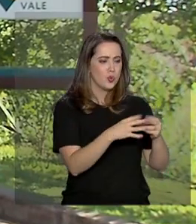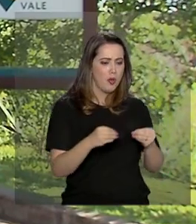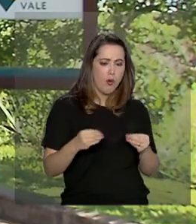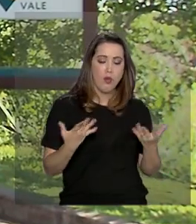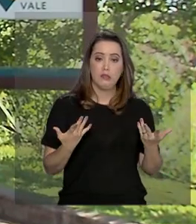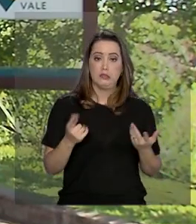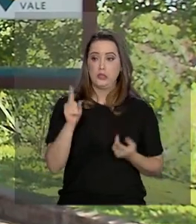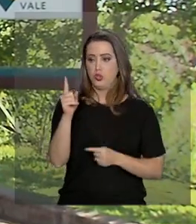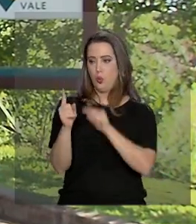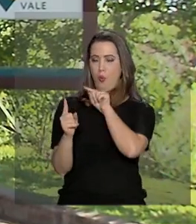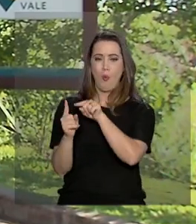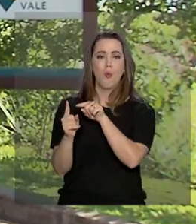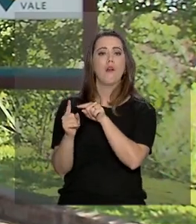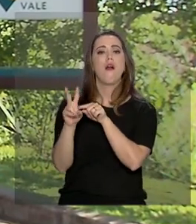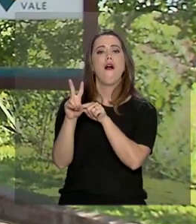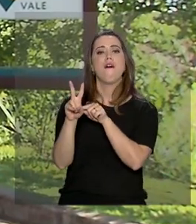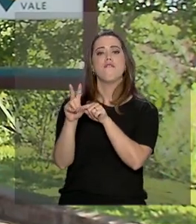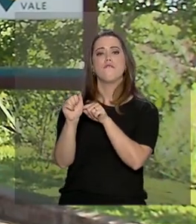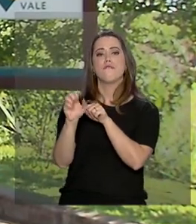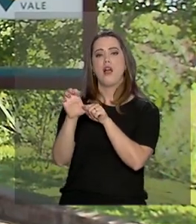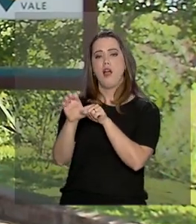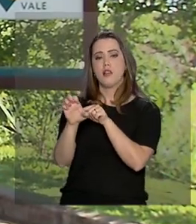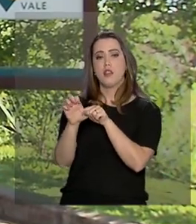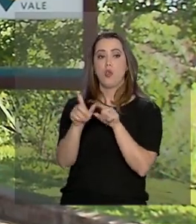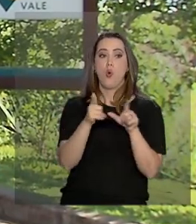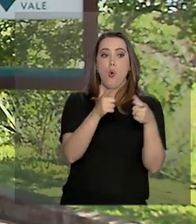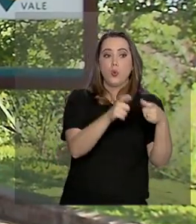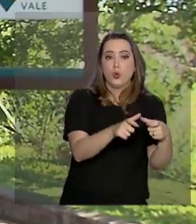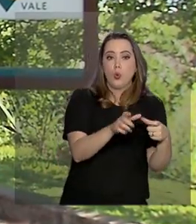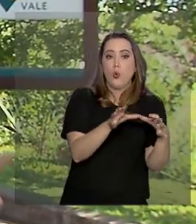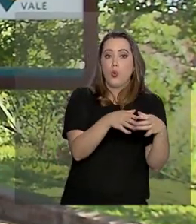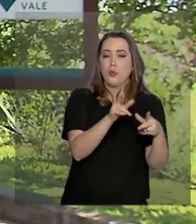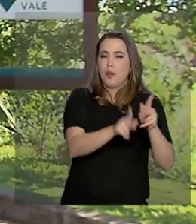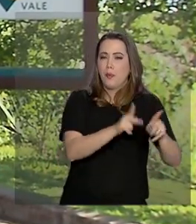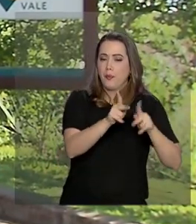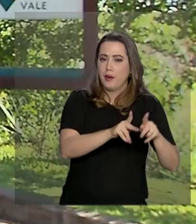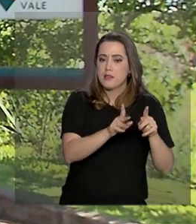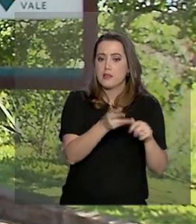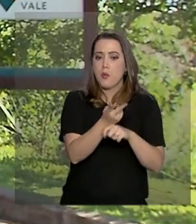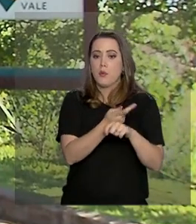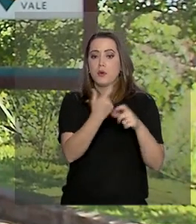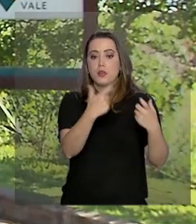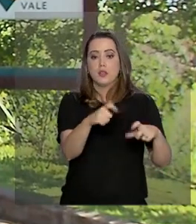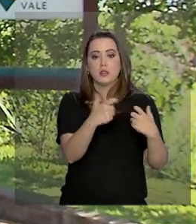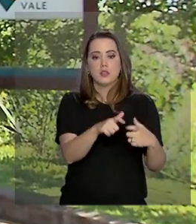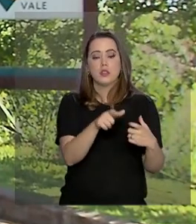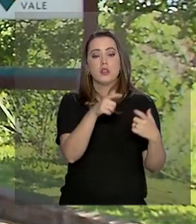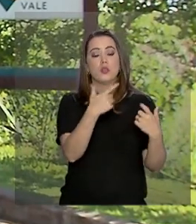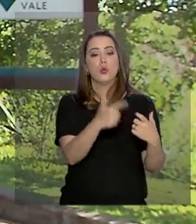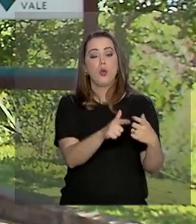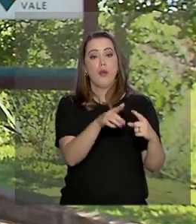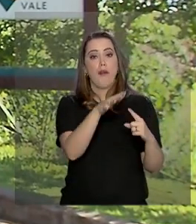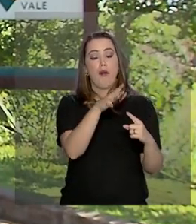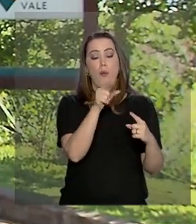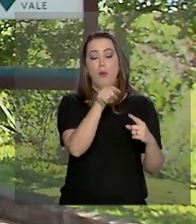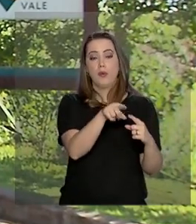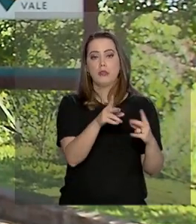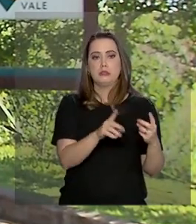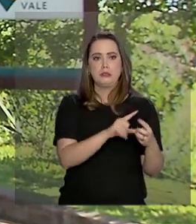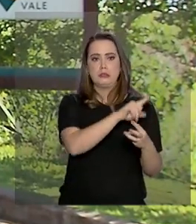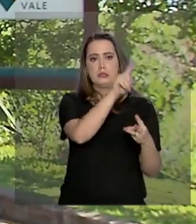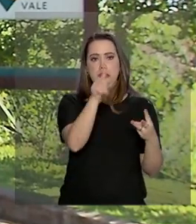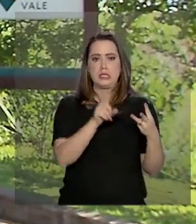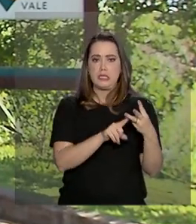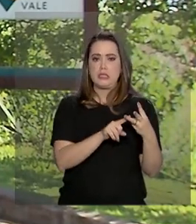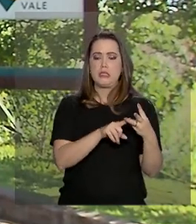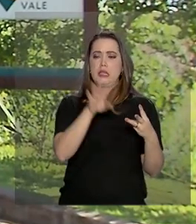da empresa Vale, outra de moradores que procuravam um posto de apoio montado aqui na Estação do Conhecimento e uma terceira